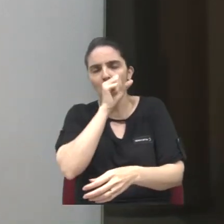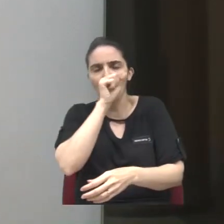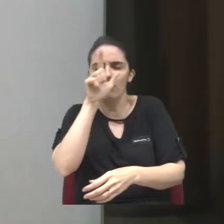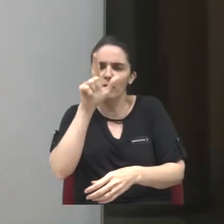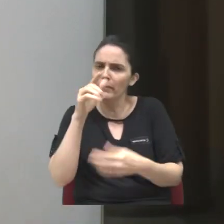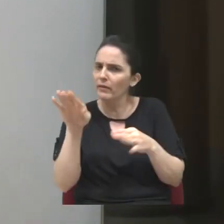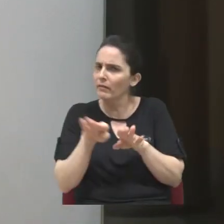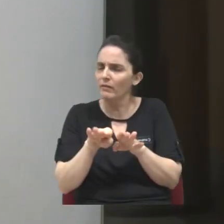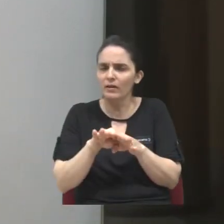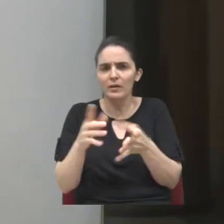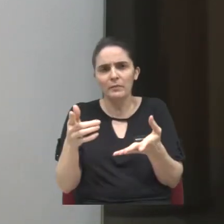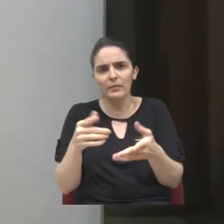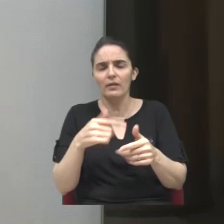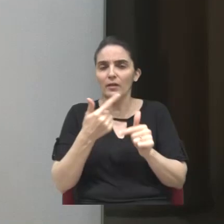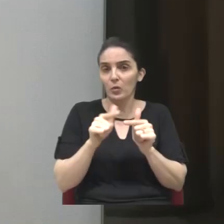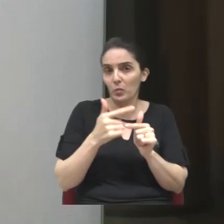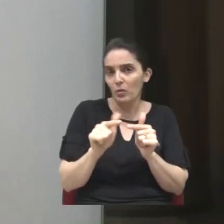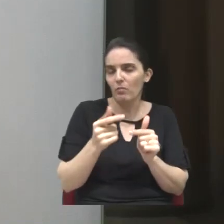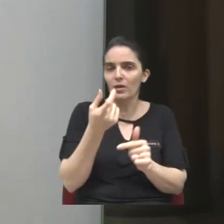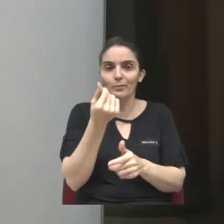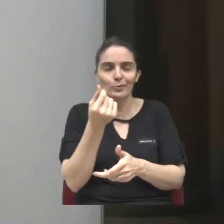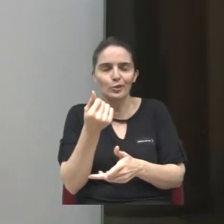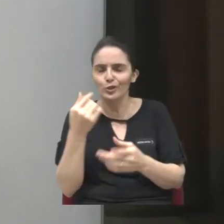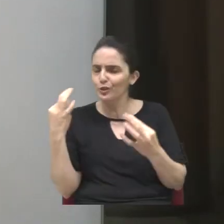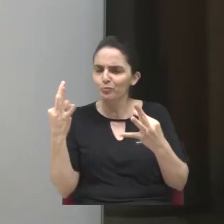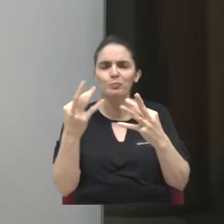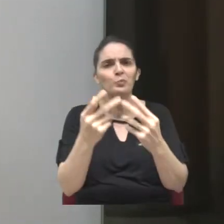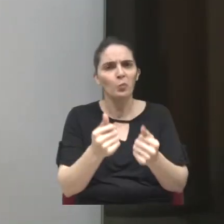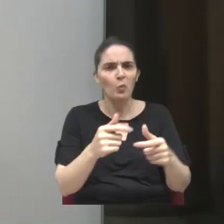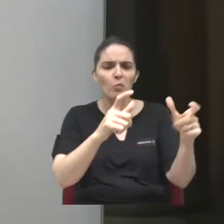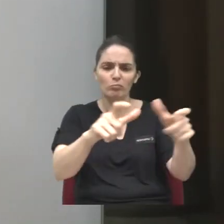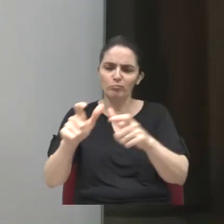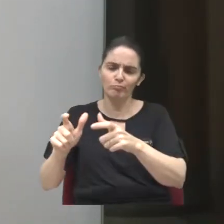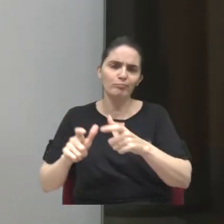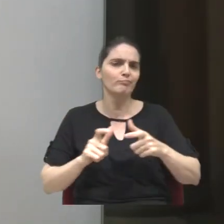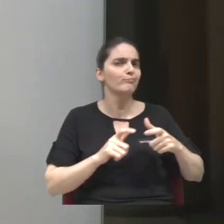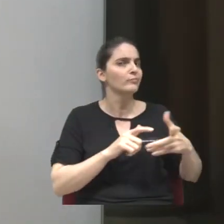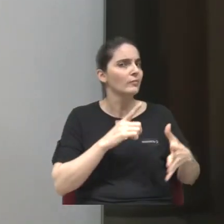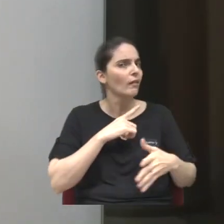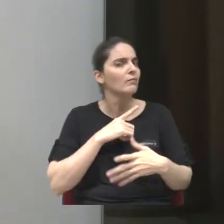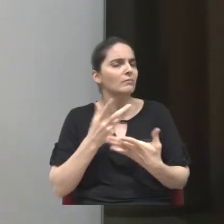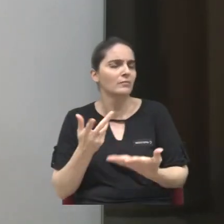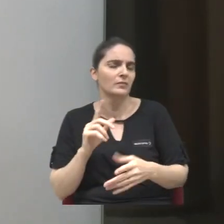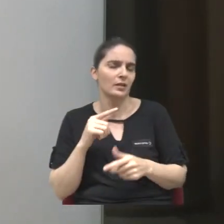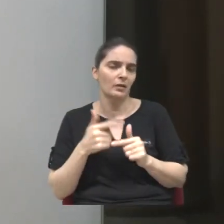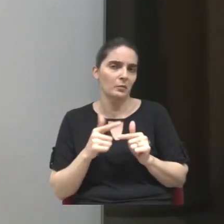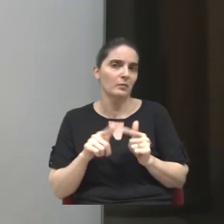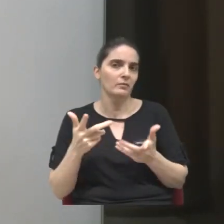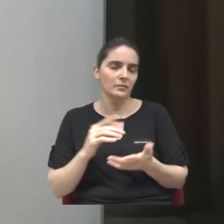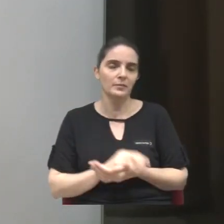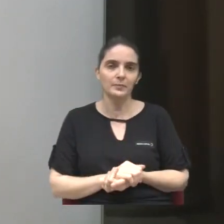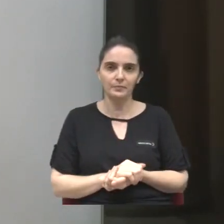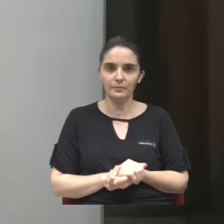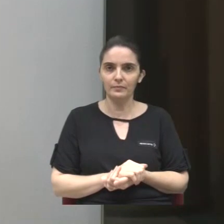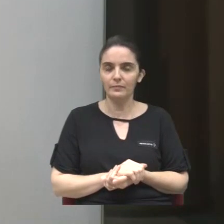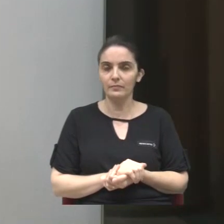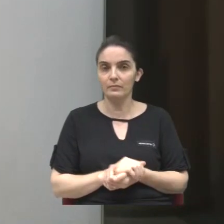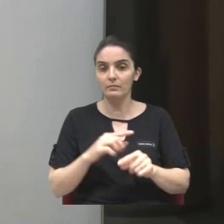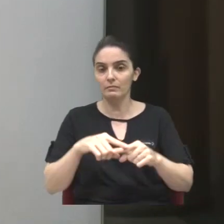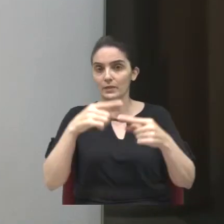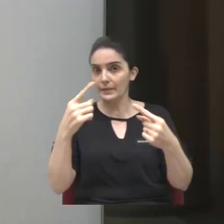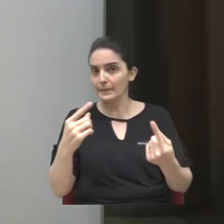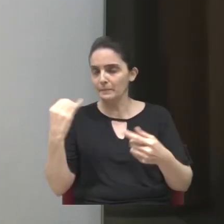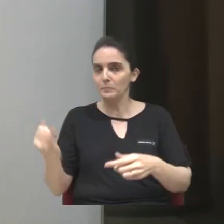pela situação financeira, isso vem Estado, vem o federal, mas a importância que